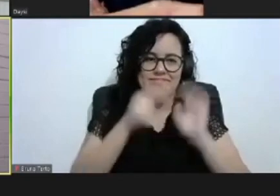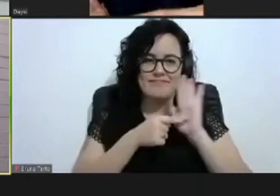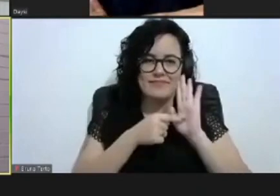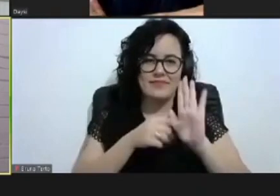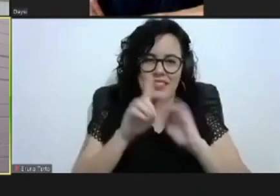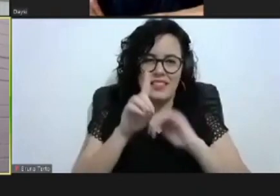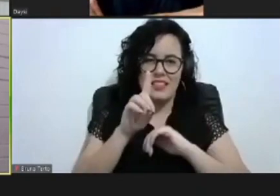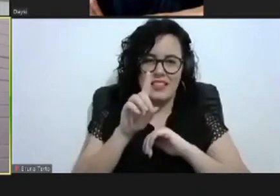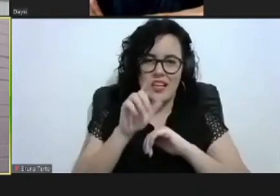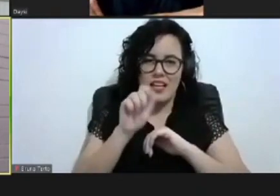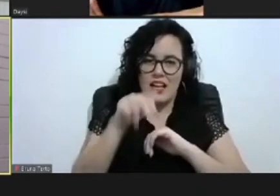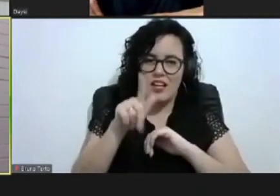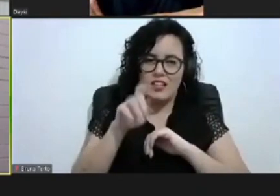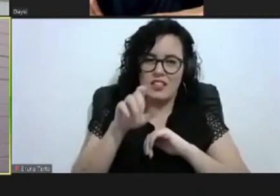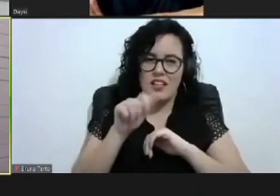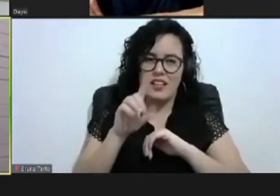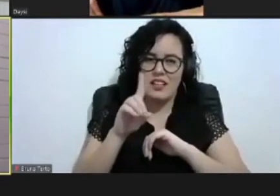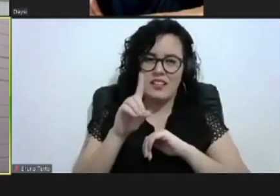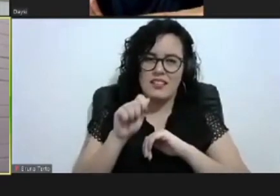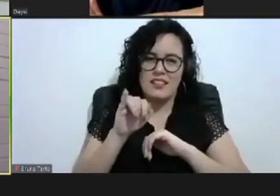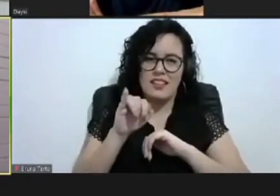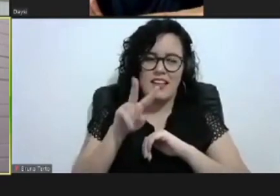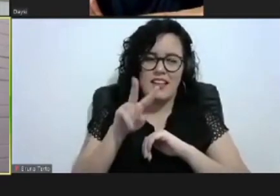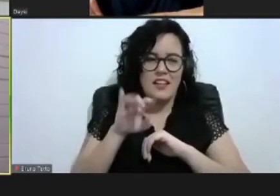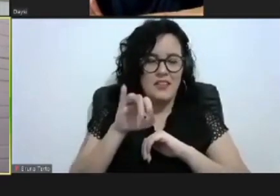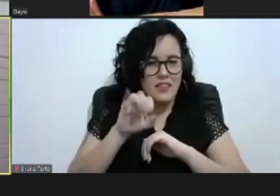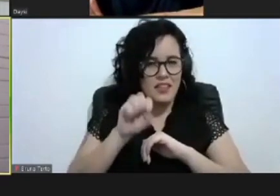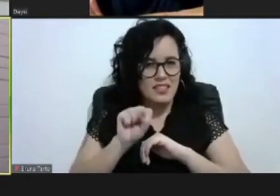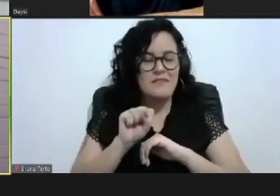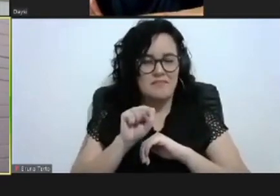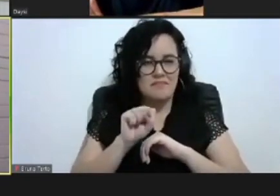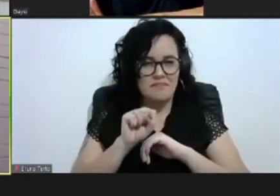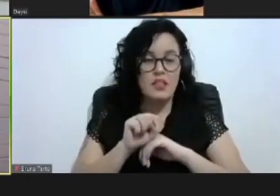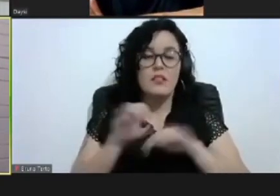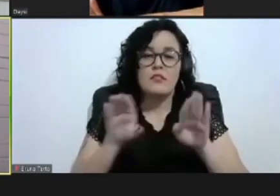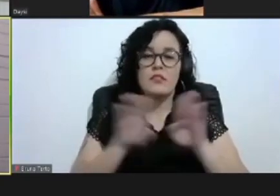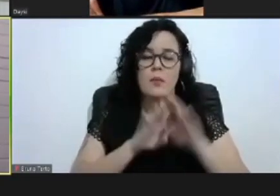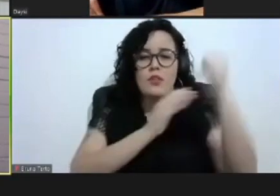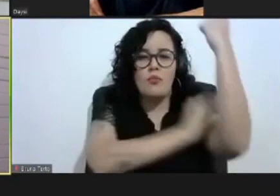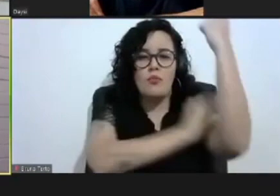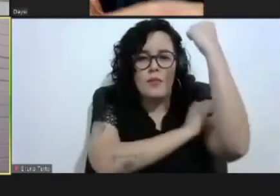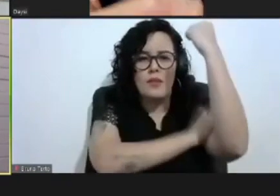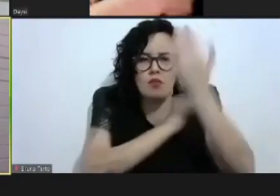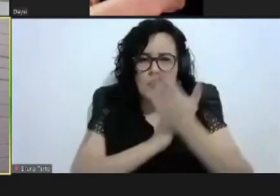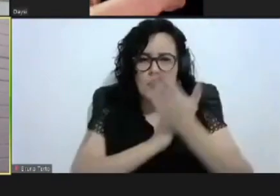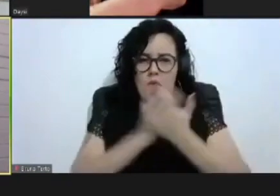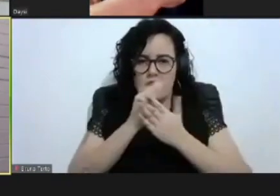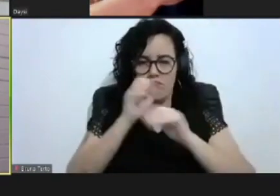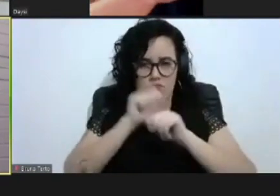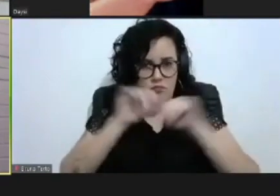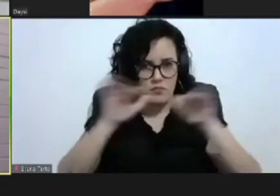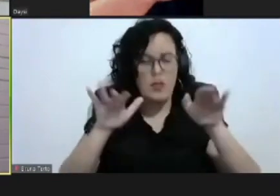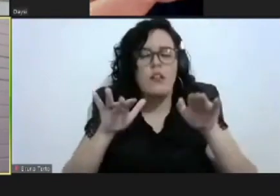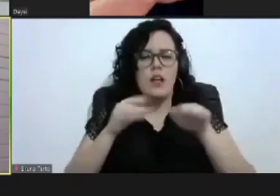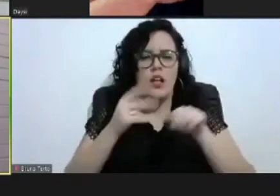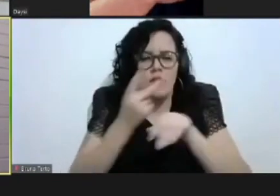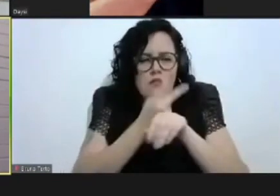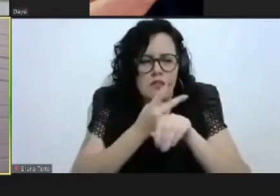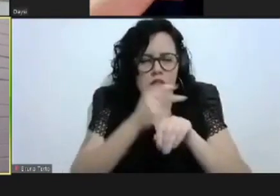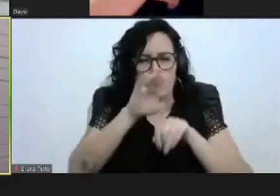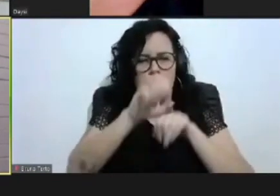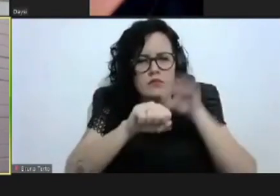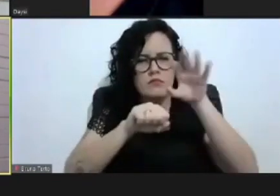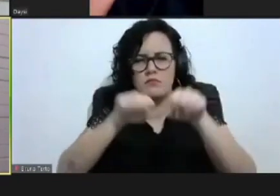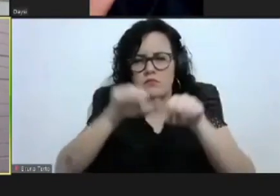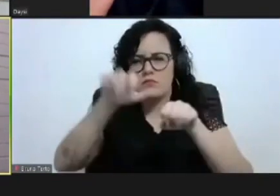começamos também a abordar mais fortemente a questão do feminismo, também foi buscando essa linha, quer dizer, que é uma